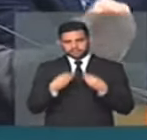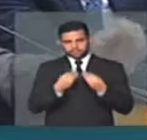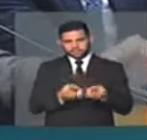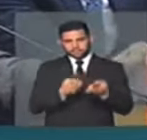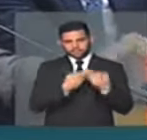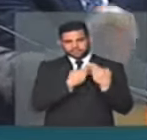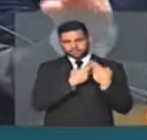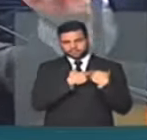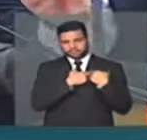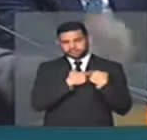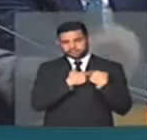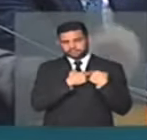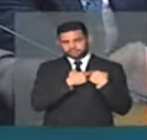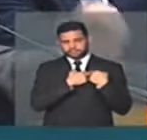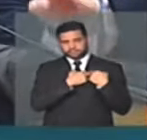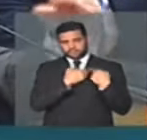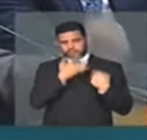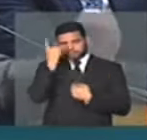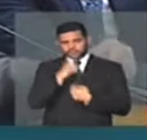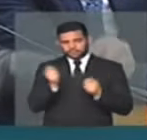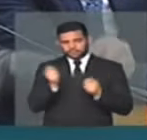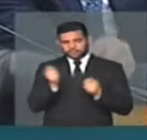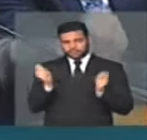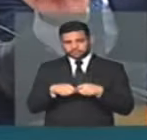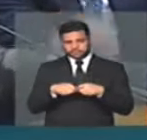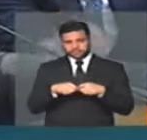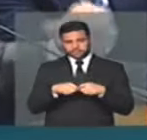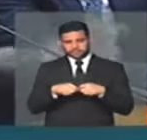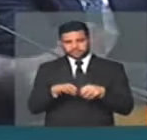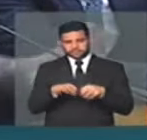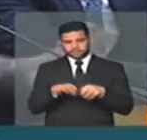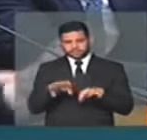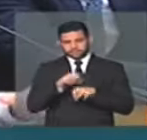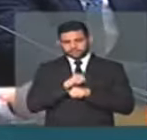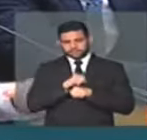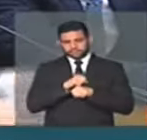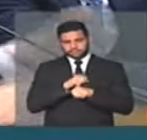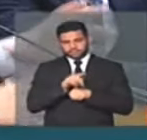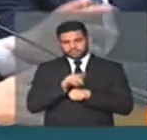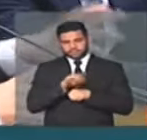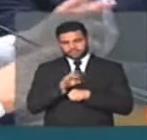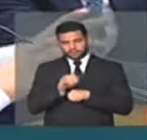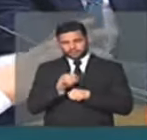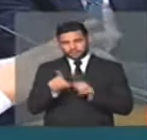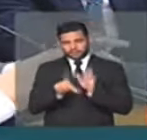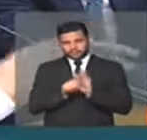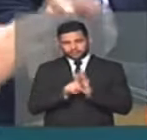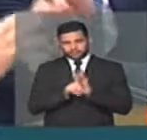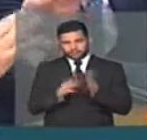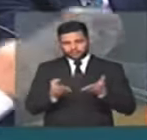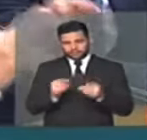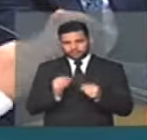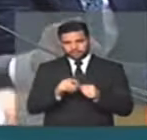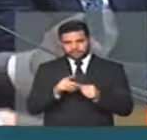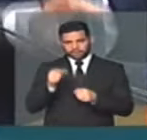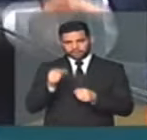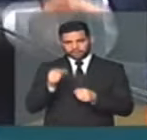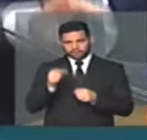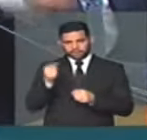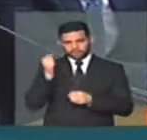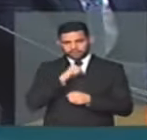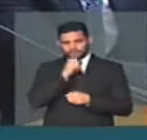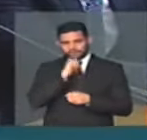dar responsabilidade a quem tem capacidade de assumir os seus atos. A lei atual, presidente, ela é arcaica,